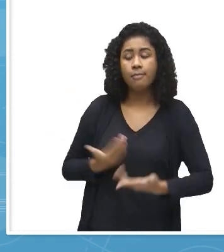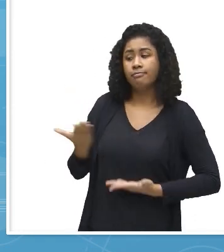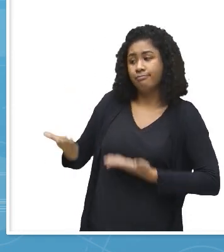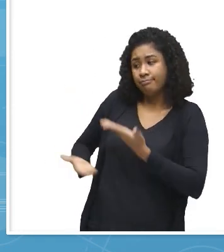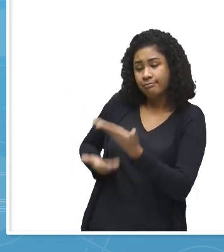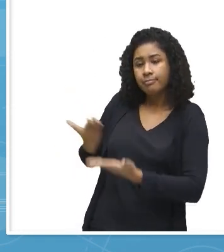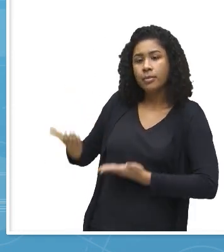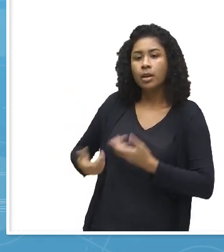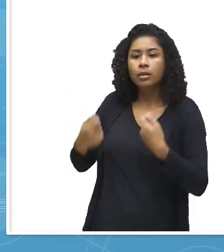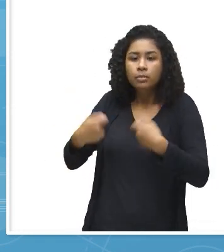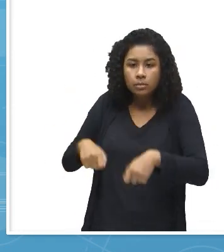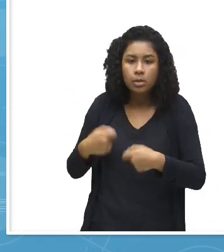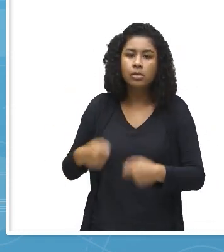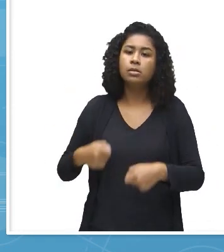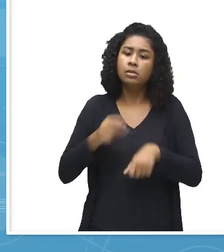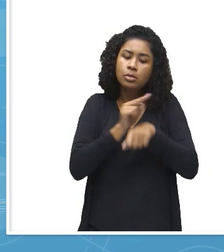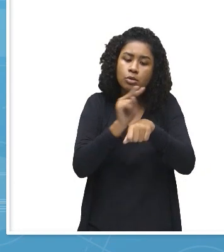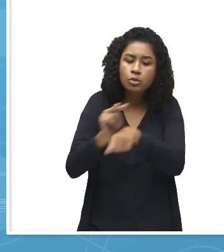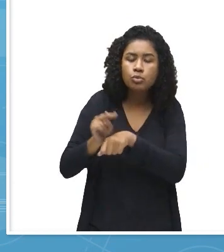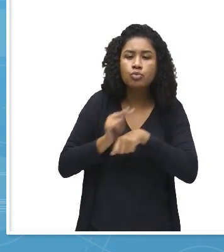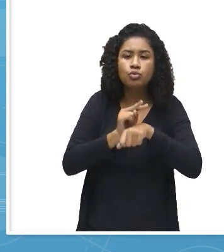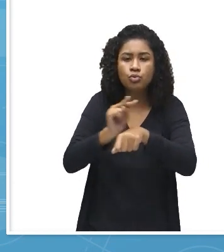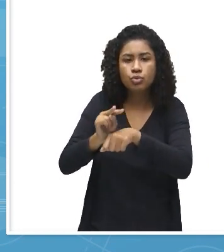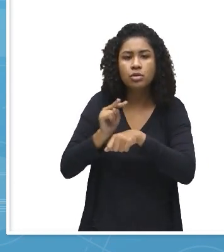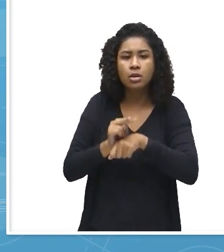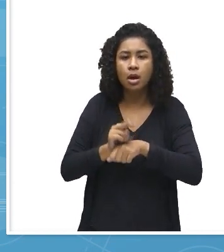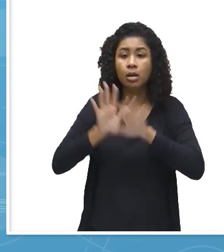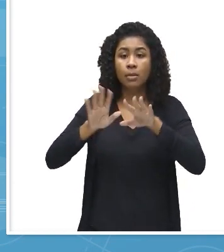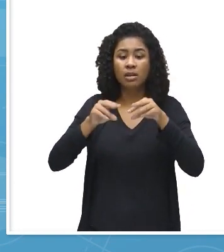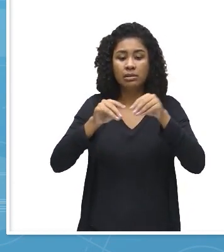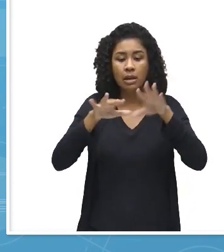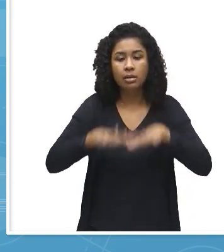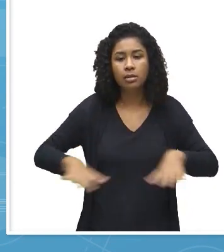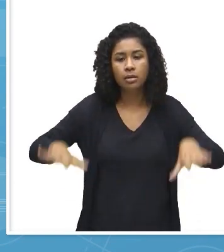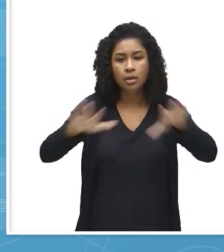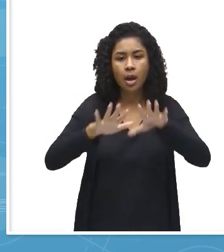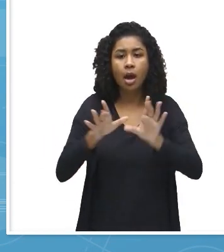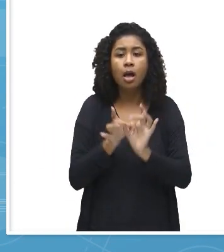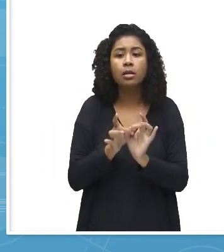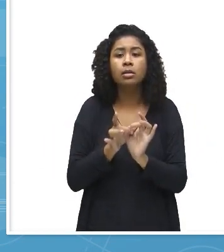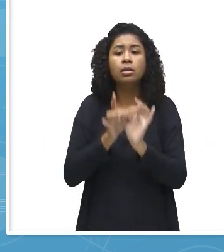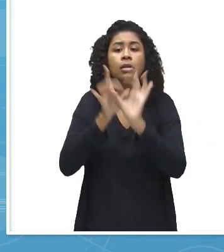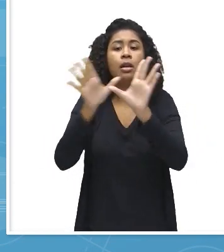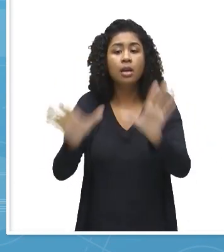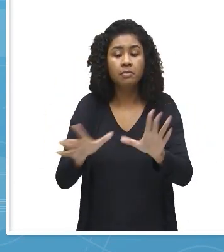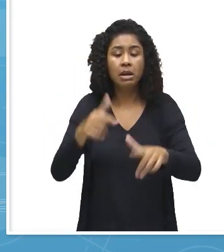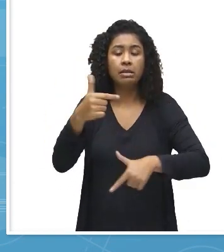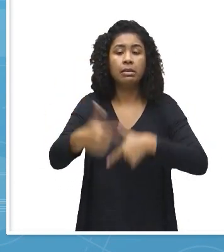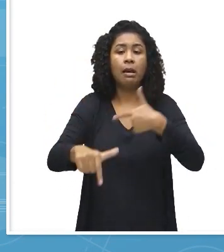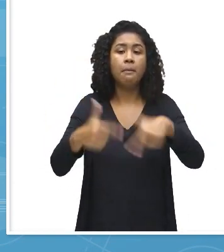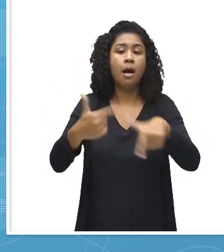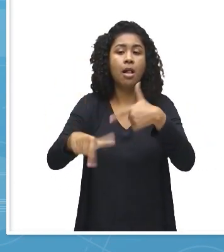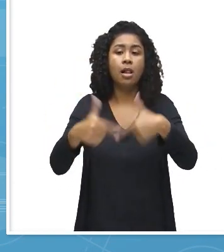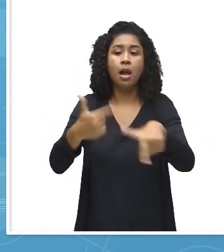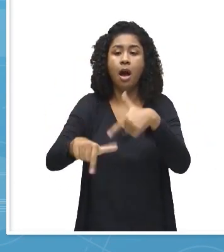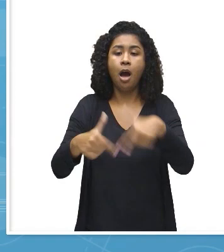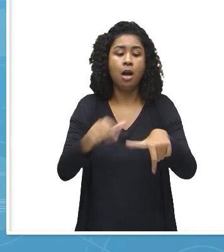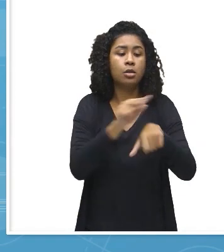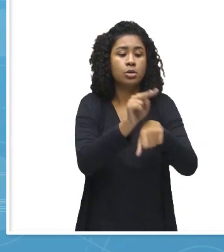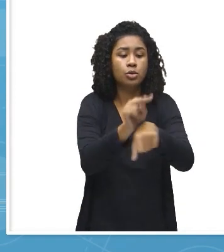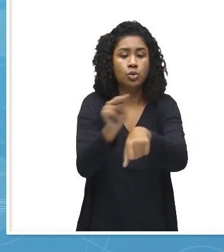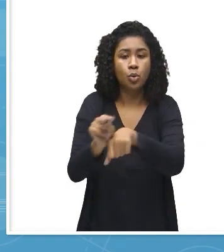ter com a terra, mas lembrando que a terra estava ali disponível para ele, somente para ele trabalhar,